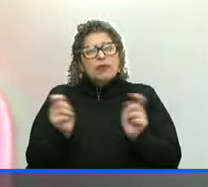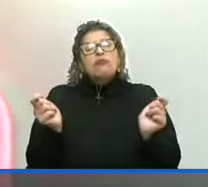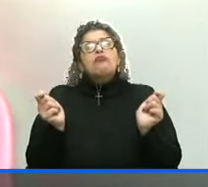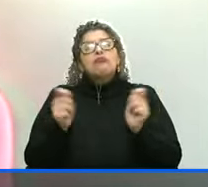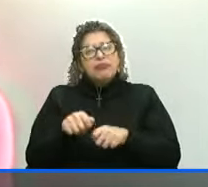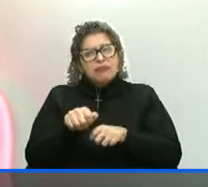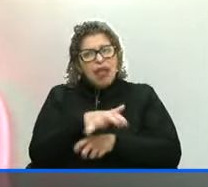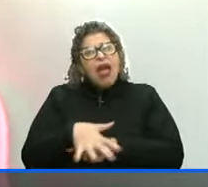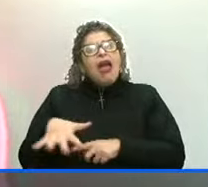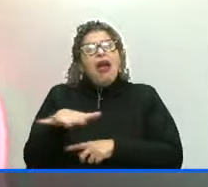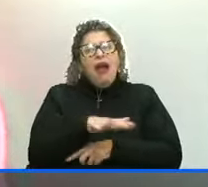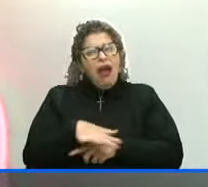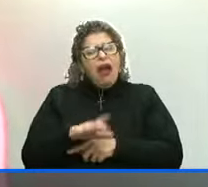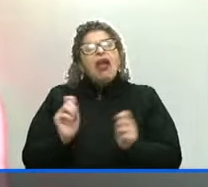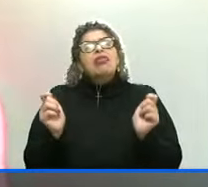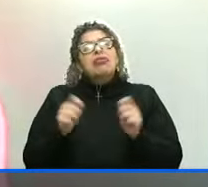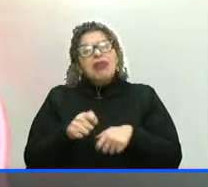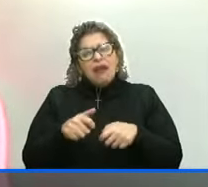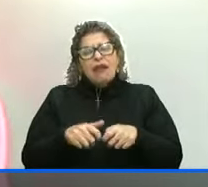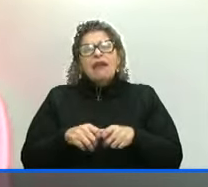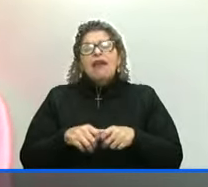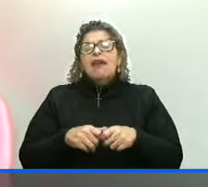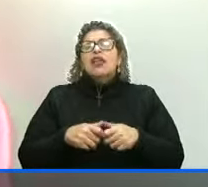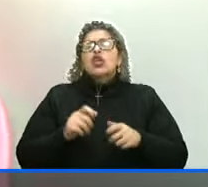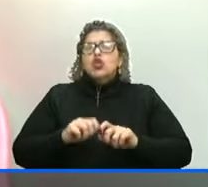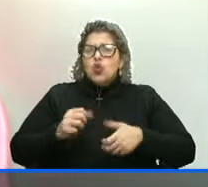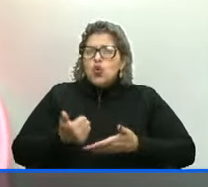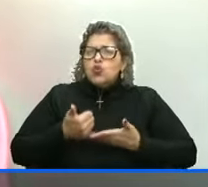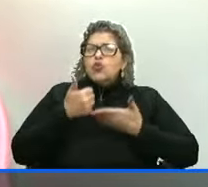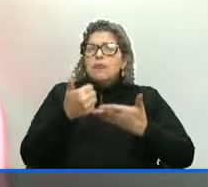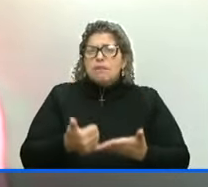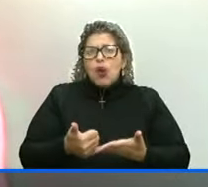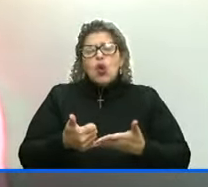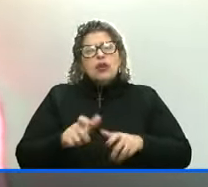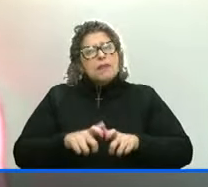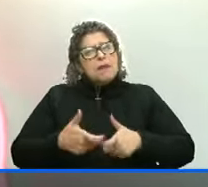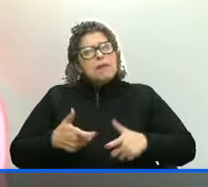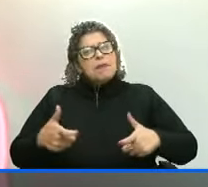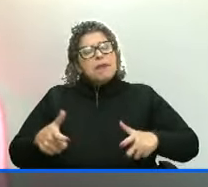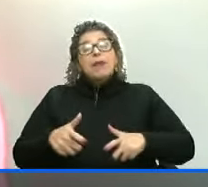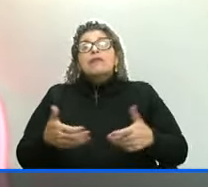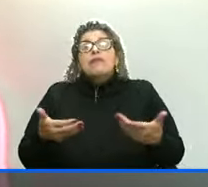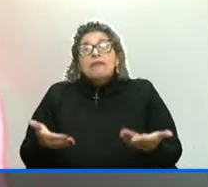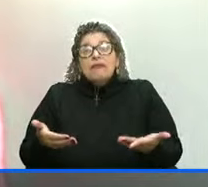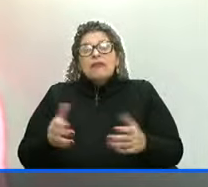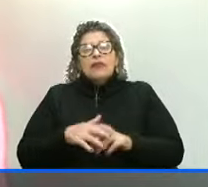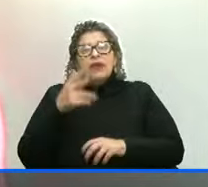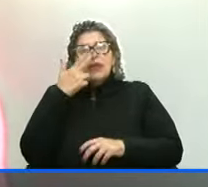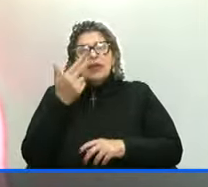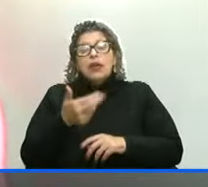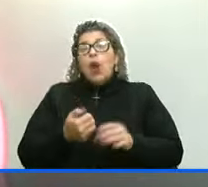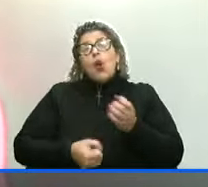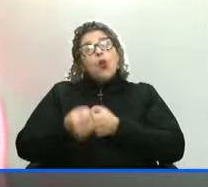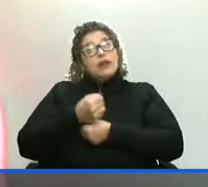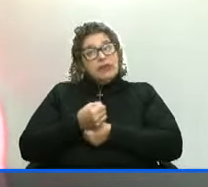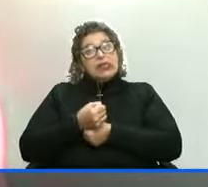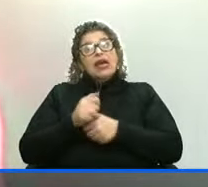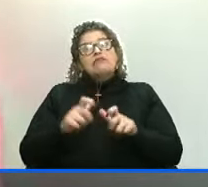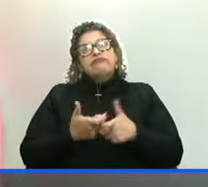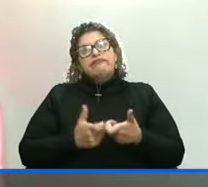possuem espaços e que possuem todo o aparato para ampliação. Então, daqui a pouco, é como se abriu no ano passado,